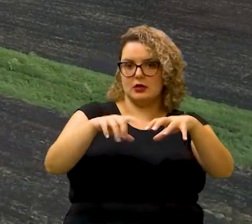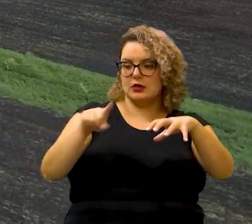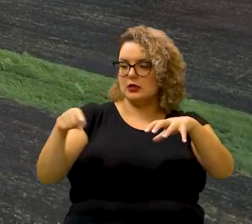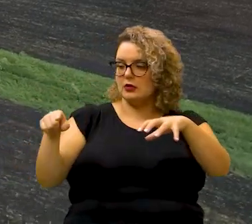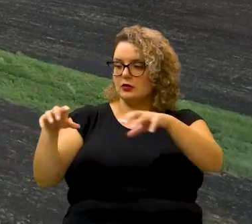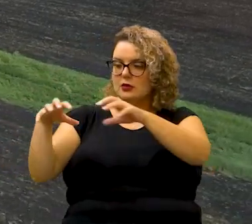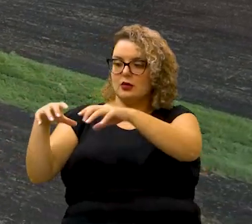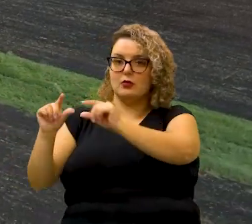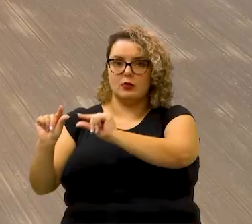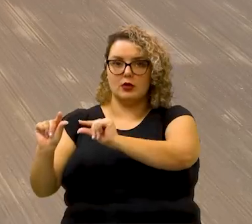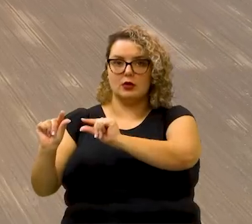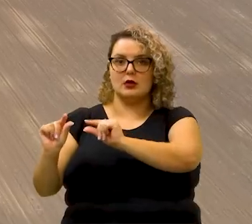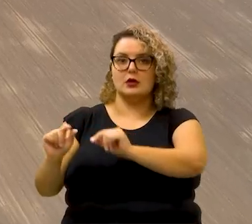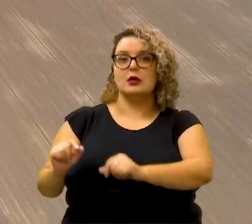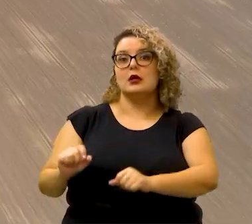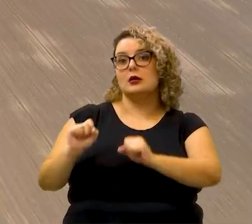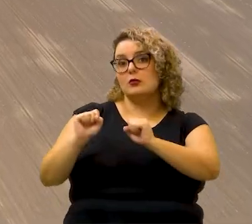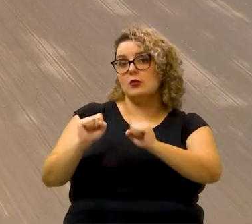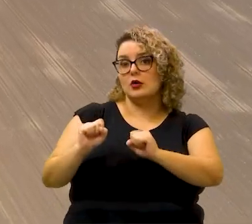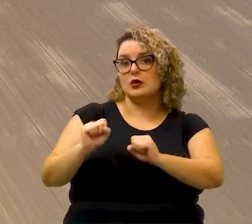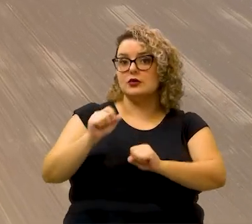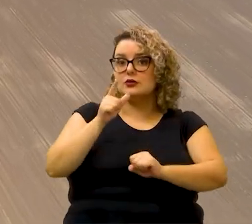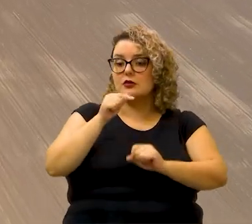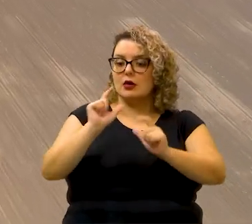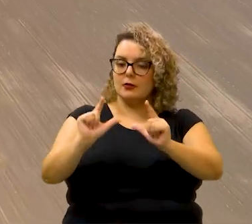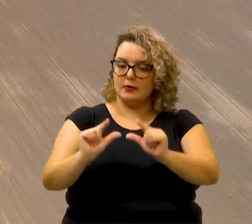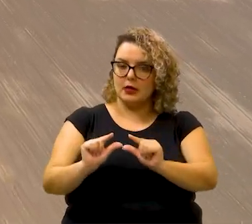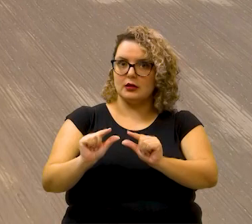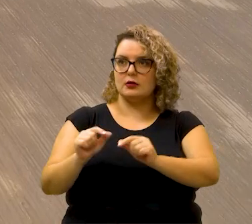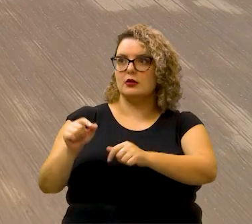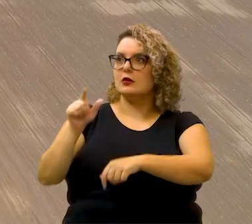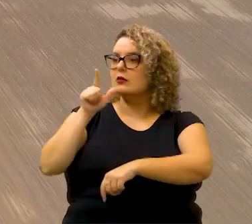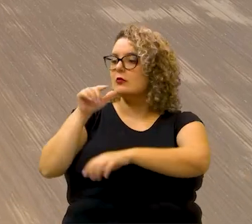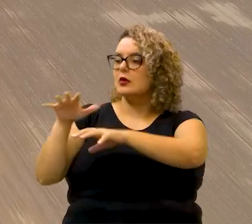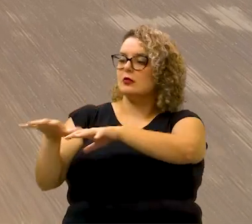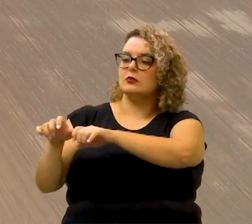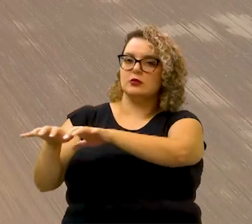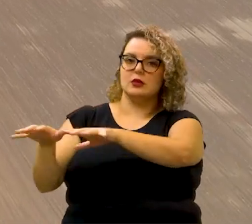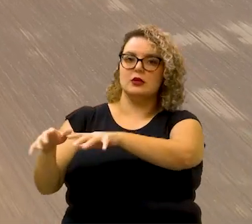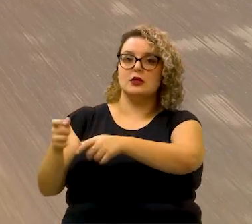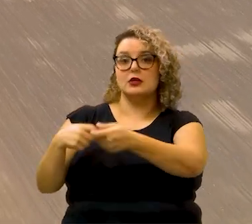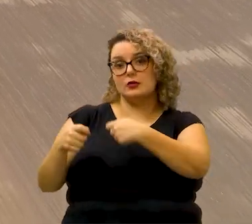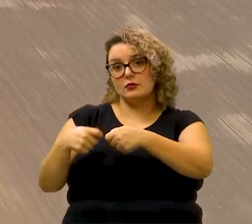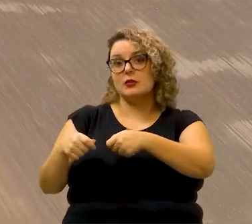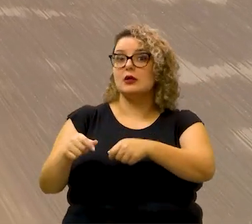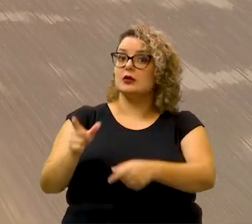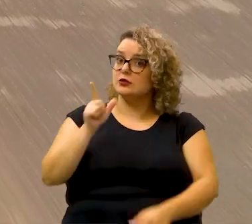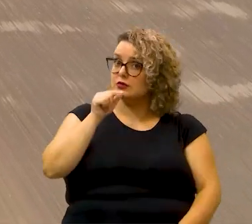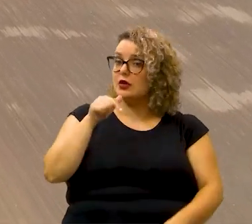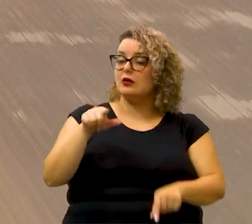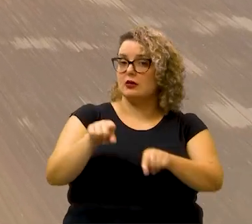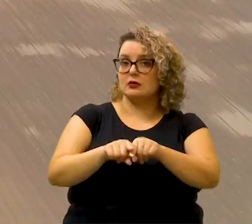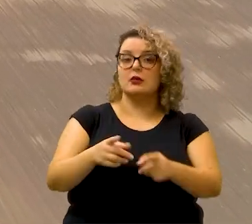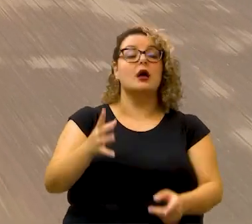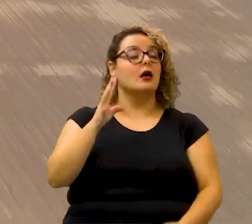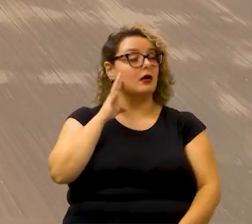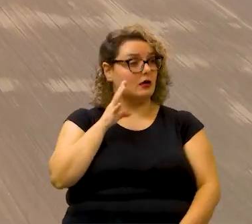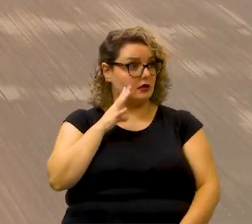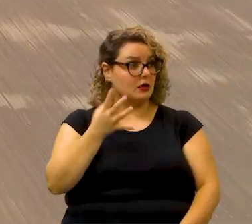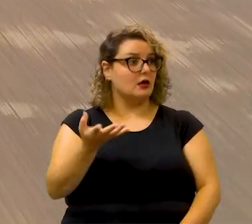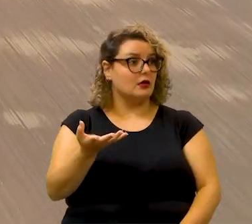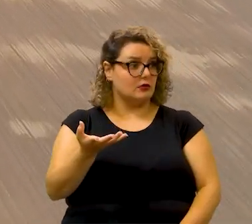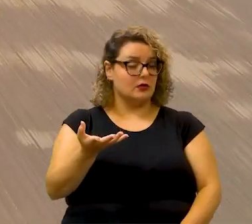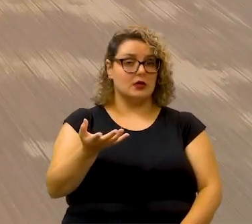na outra choveu pouco, ele pode molhar menos aquela área e molhar mais a outra que choveu menos, trazendo assim uma economia de água também. Que